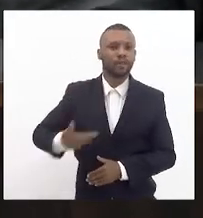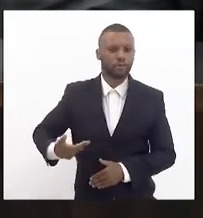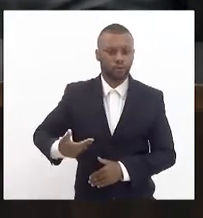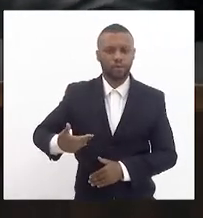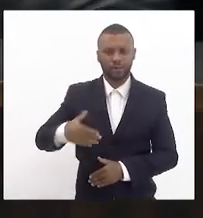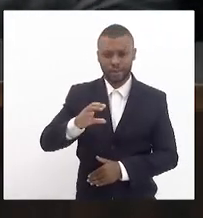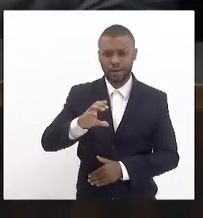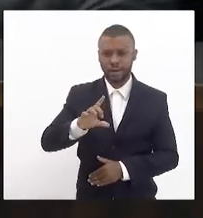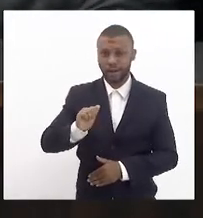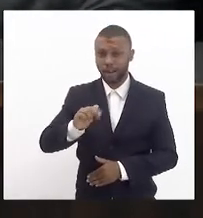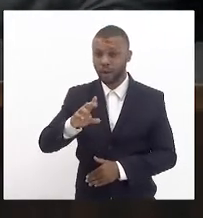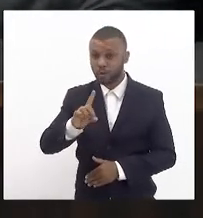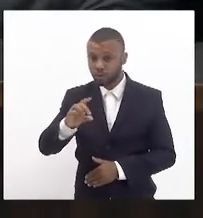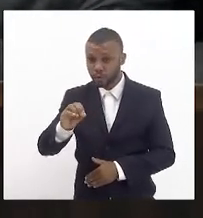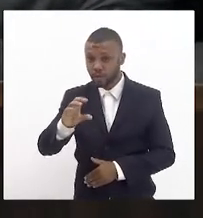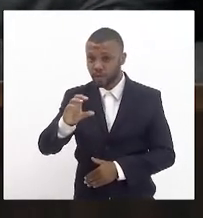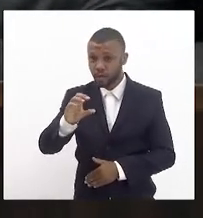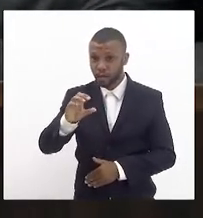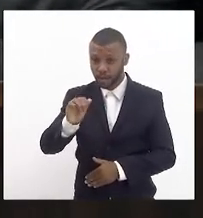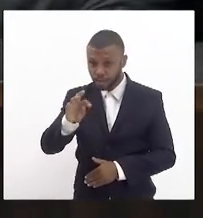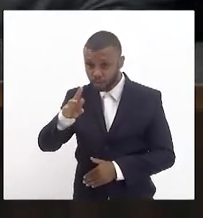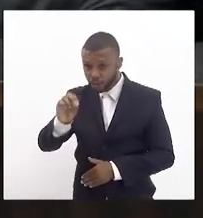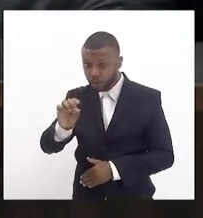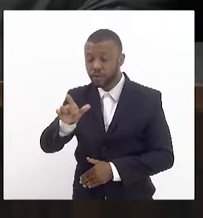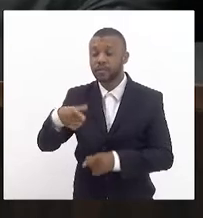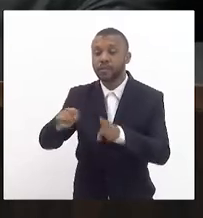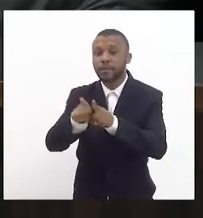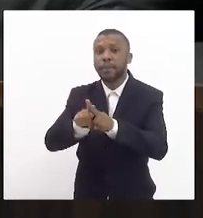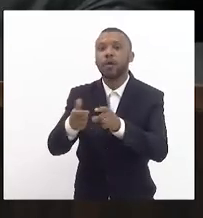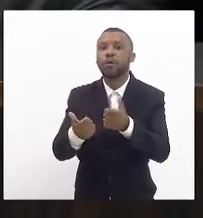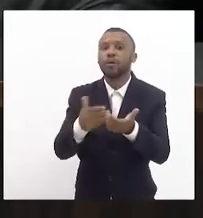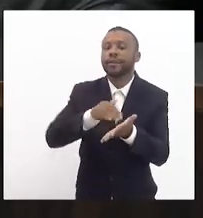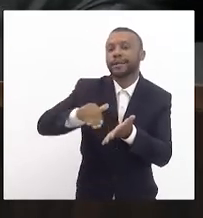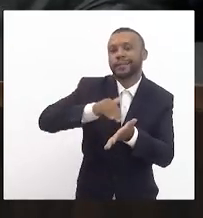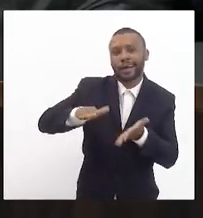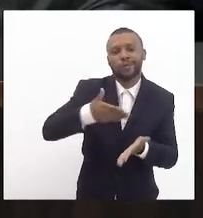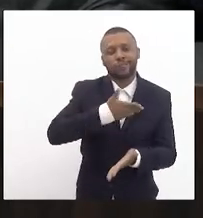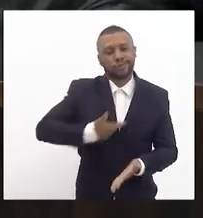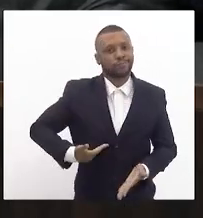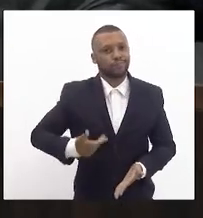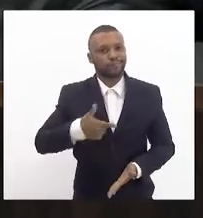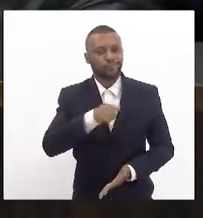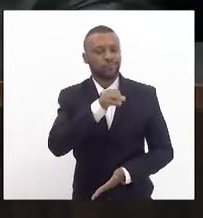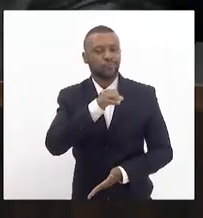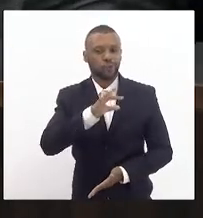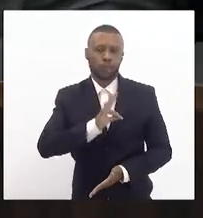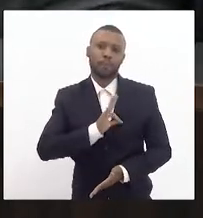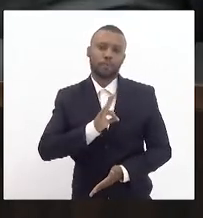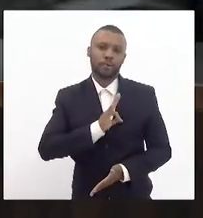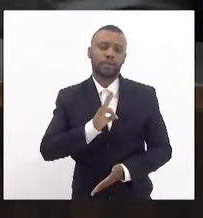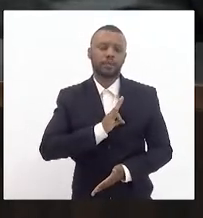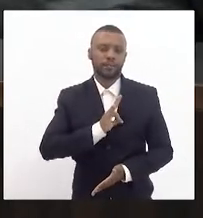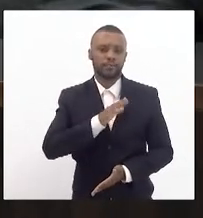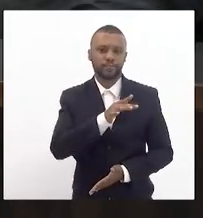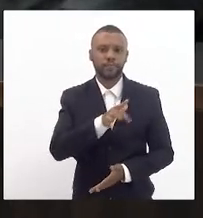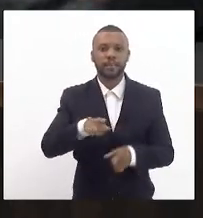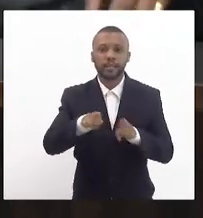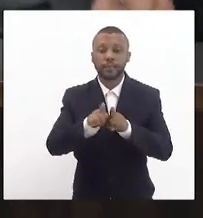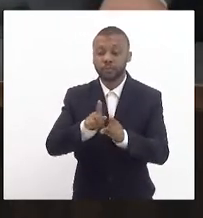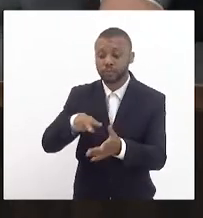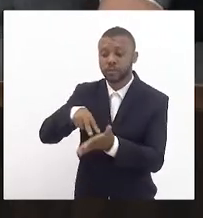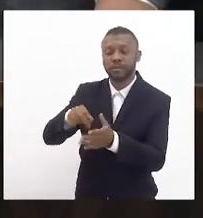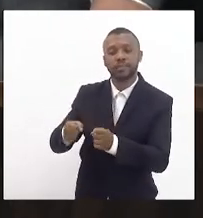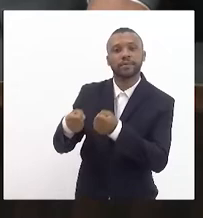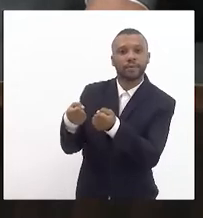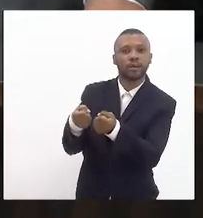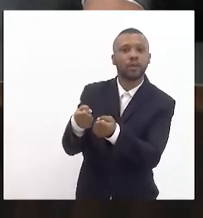Janeiro, Cláudio Castro, com vista ao secretário de Estado da Polícia Militar, coronel Luiz Henrique Marinho Pires, e ao secretário de Estado de Defesa Civil, coronel